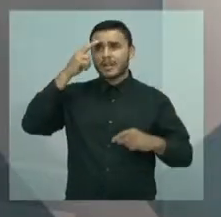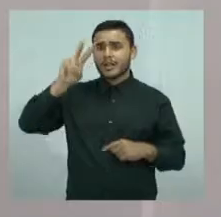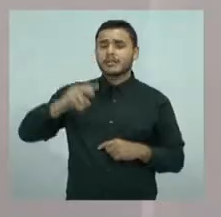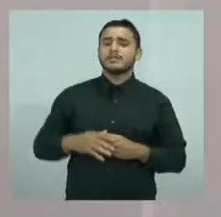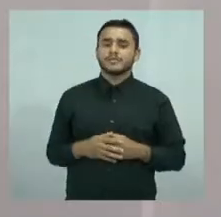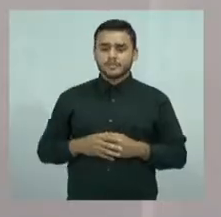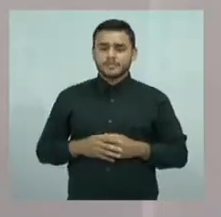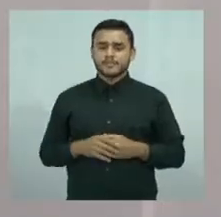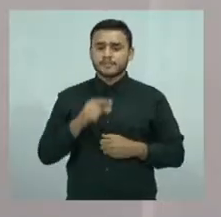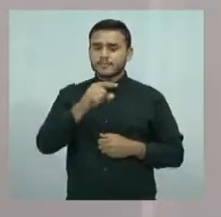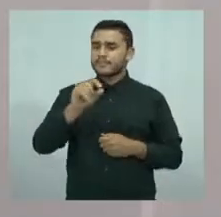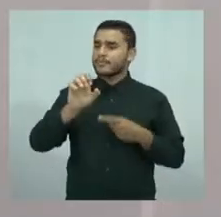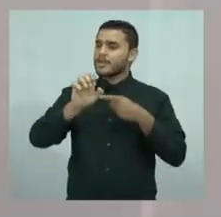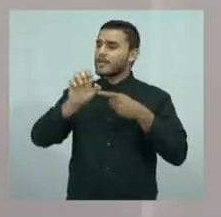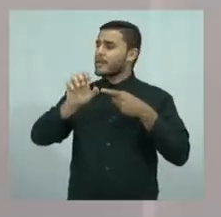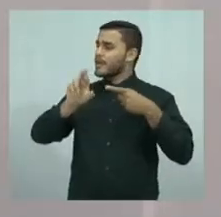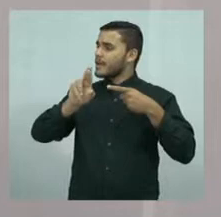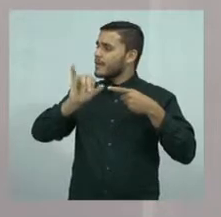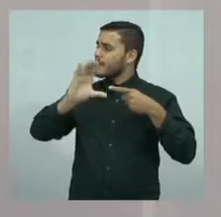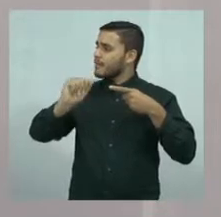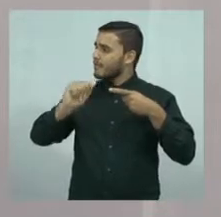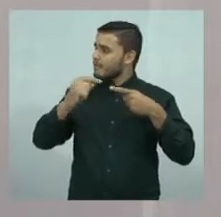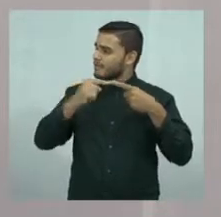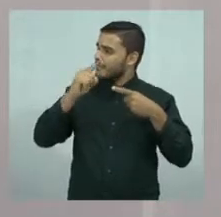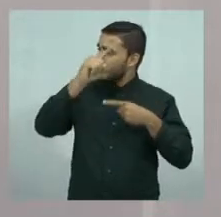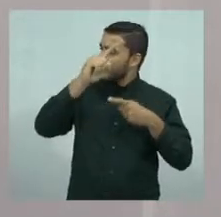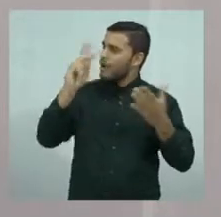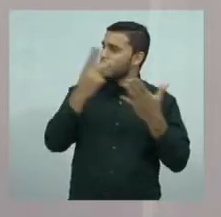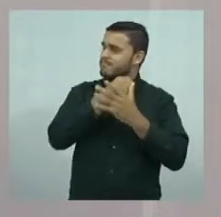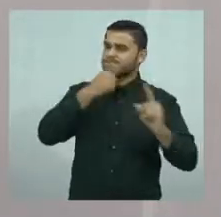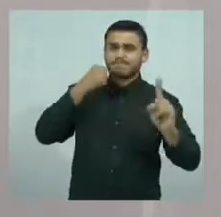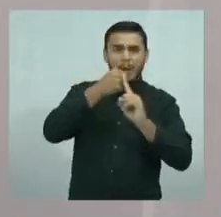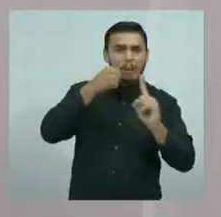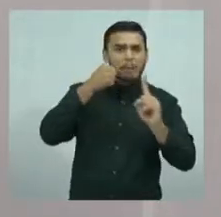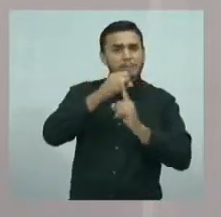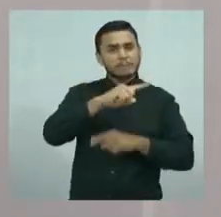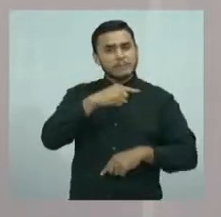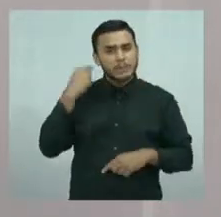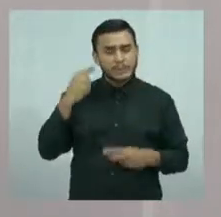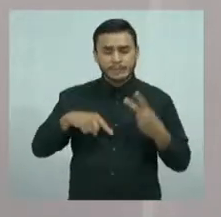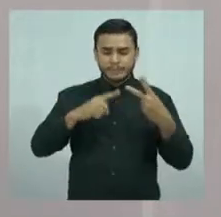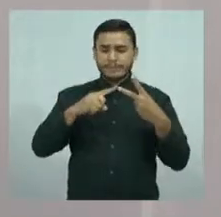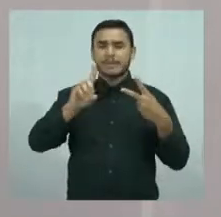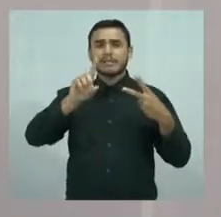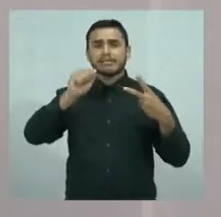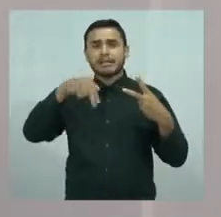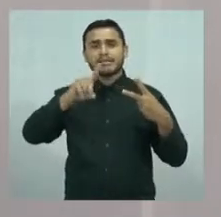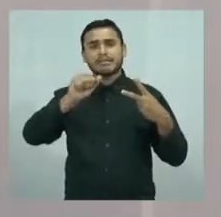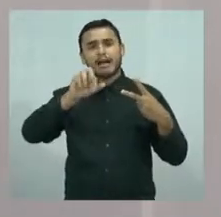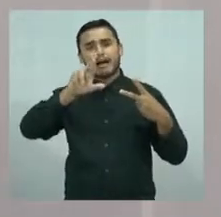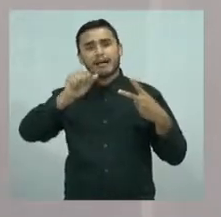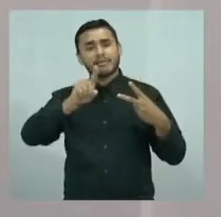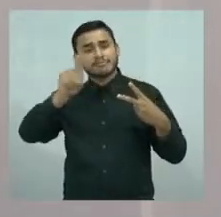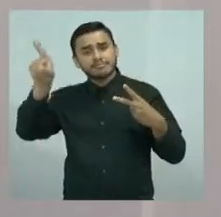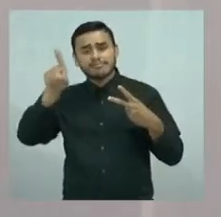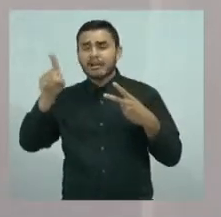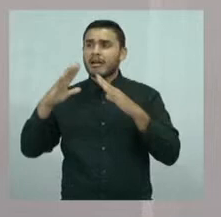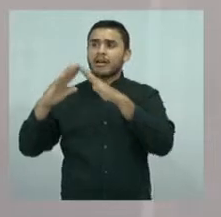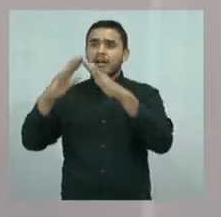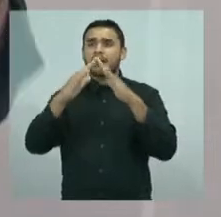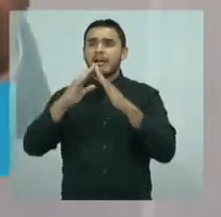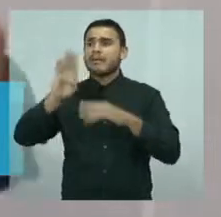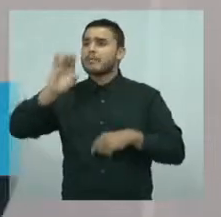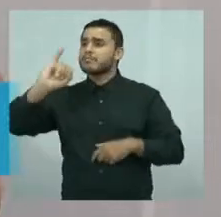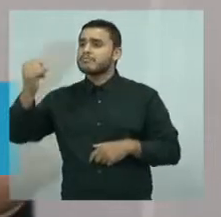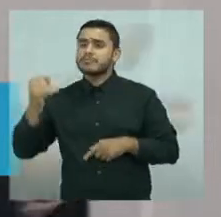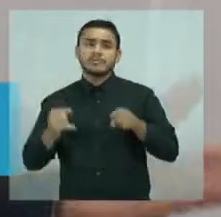fala da Érica lá no Zé Basto, de Dandara lá no Bom Jardim, de tantos outros, como semana